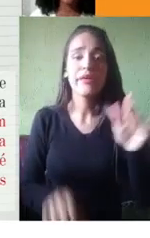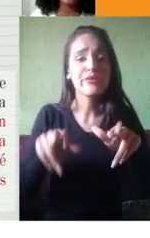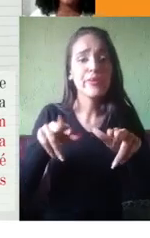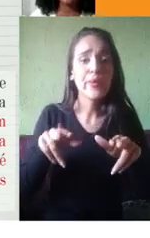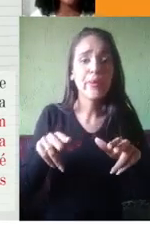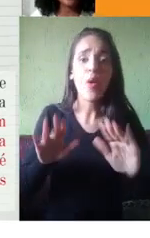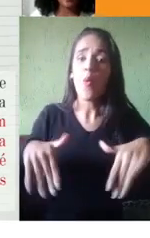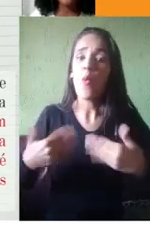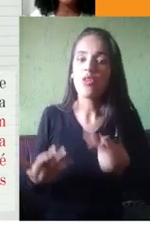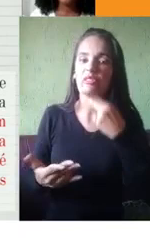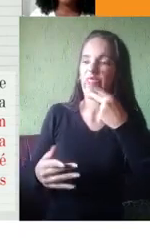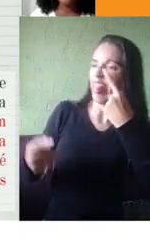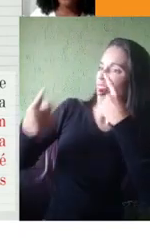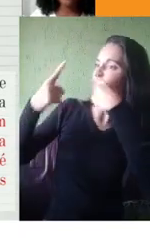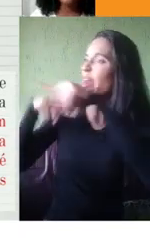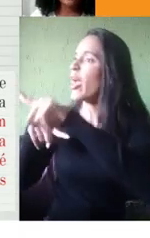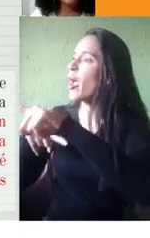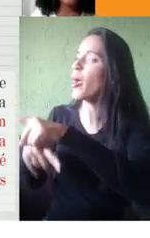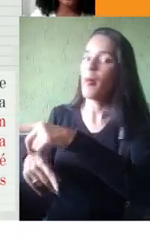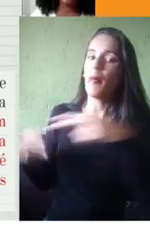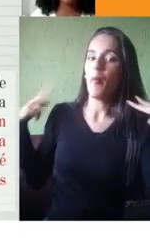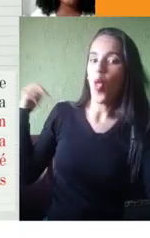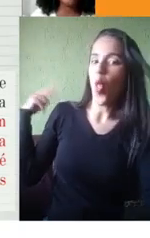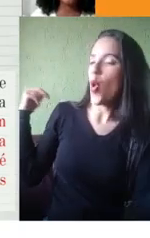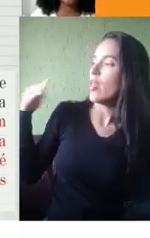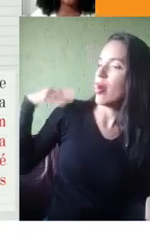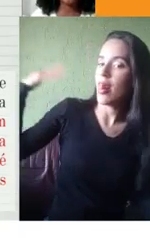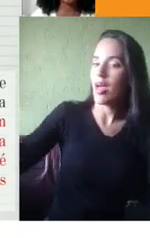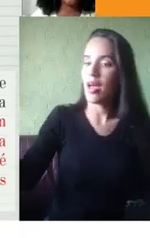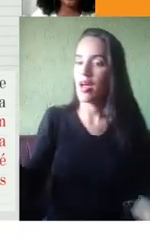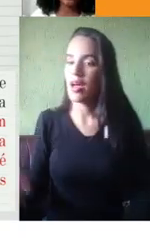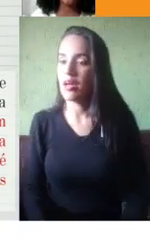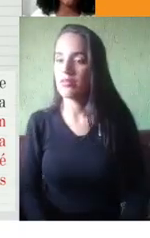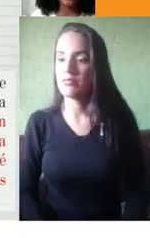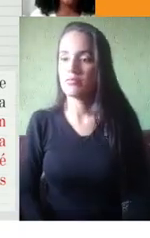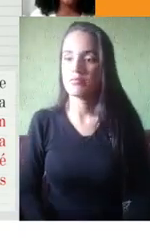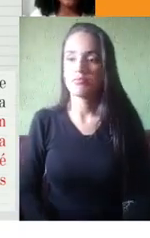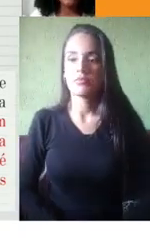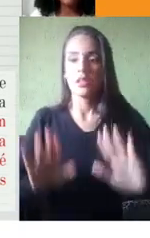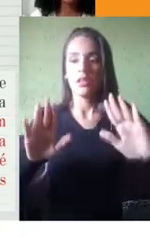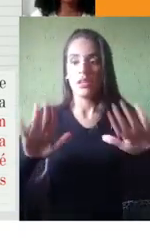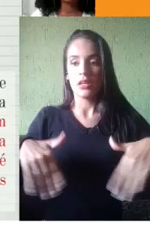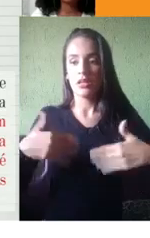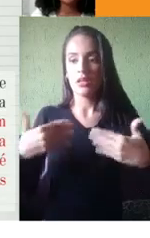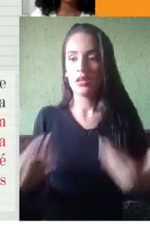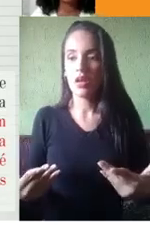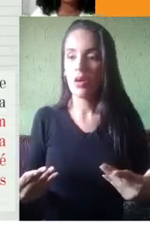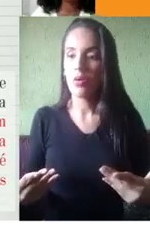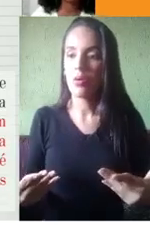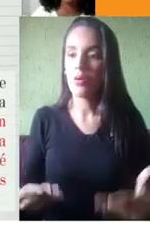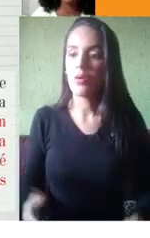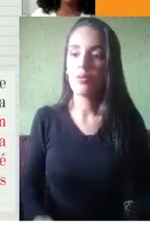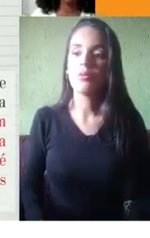tal hábito, é preciso pensarmos sobre o quanto dele praticamos nas mínimas atitudes cotidianas. O texto termina provocando